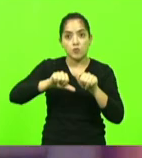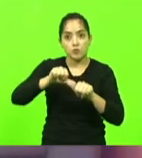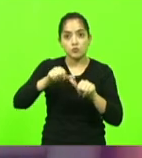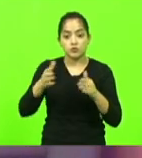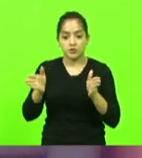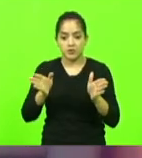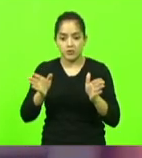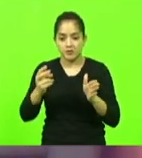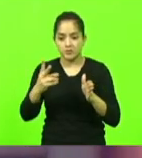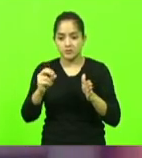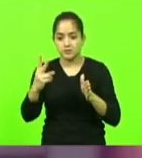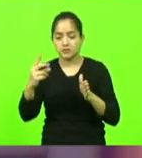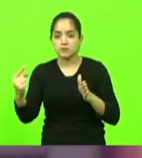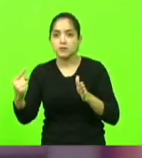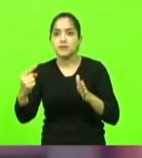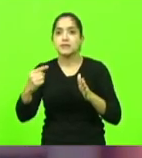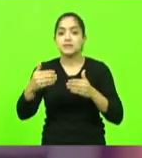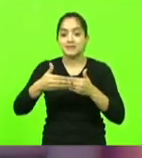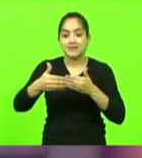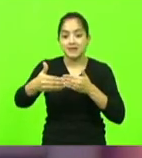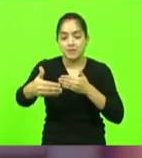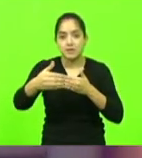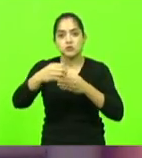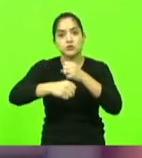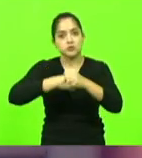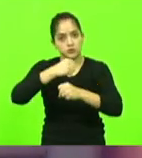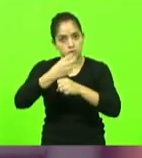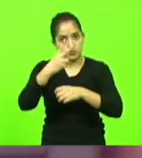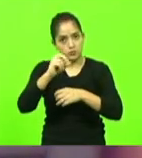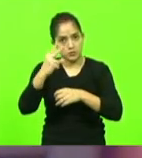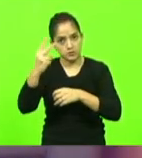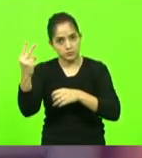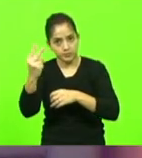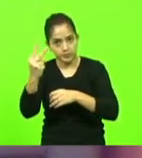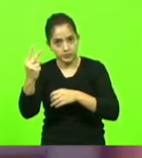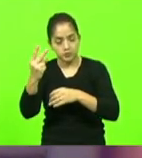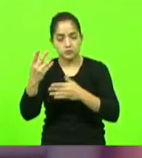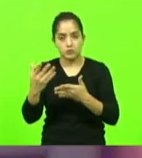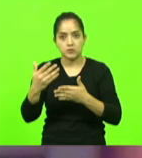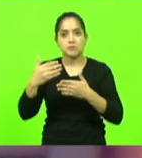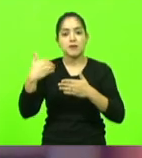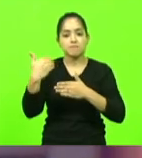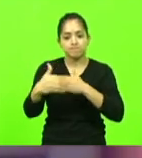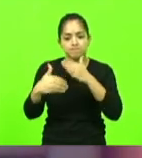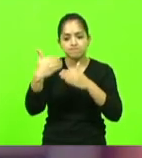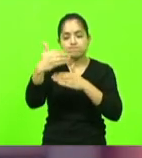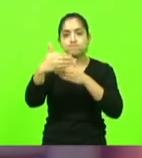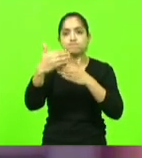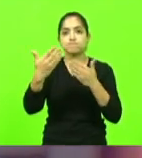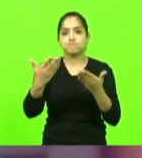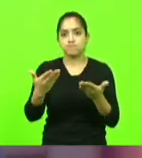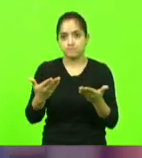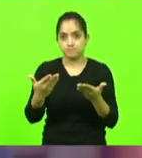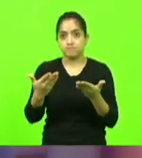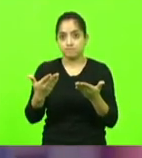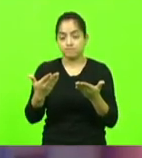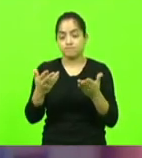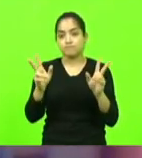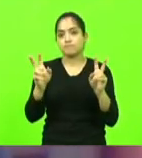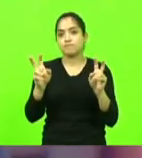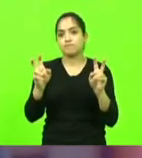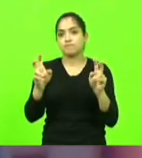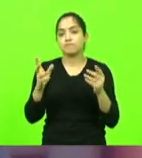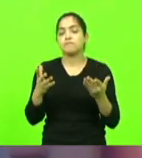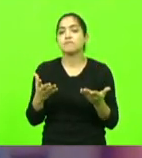portanto, será a partir do ano que vem, mas que a gente possa avançar em relação a esse tema.